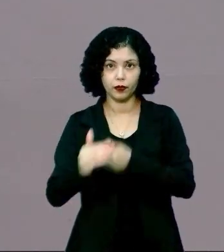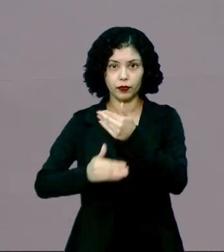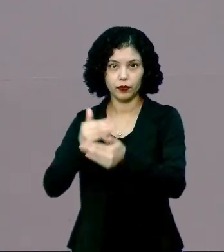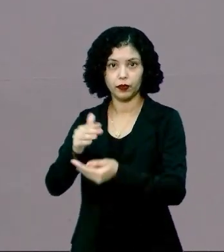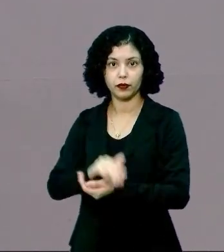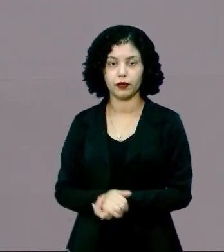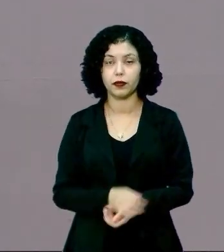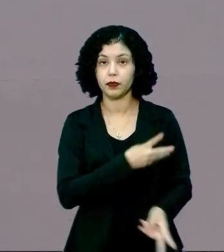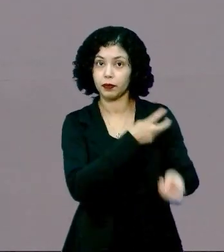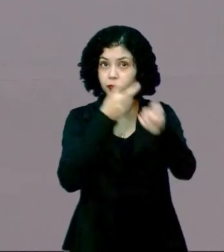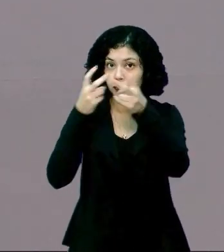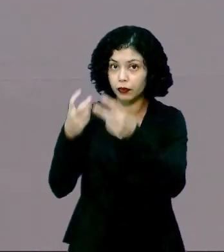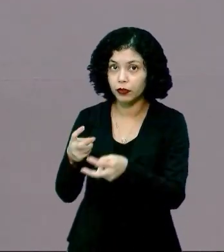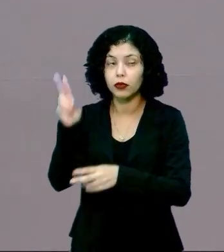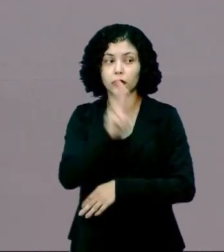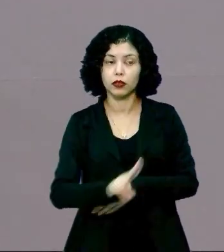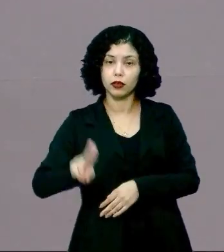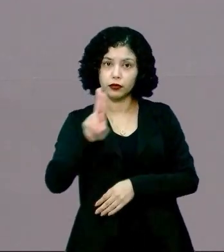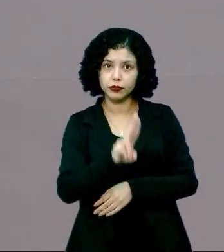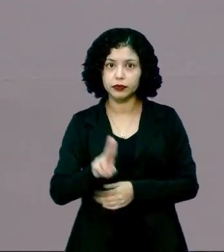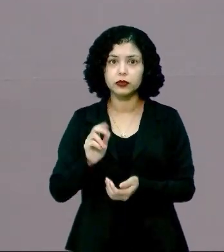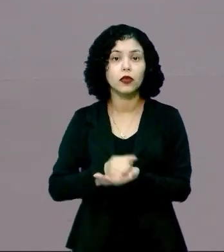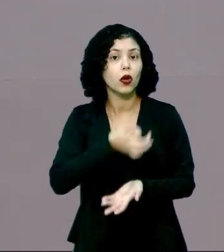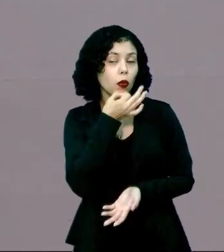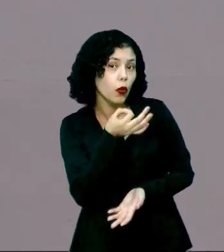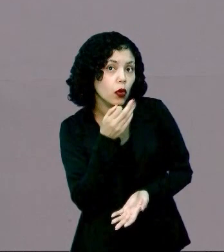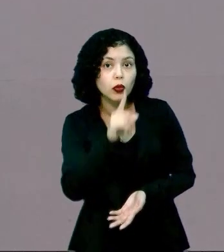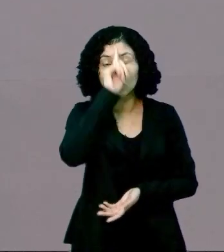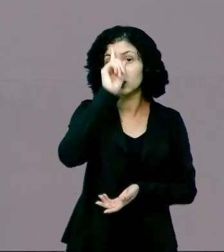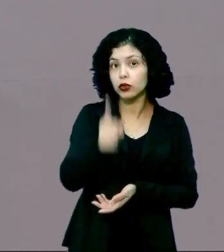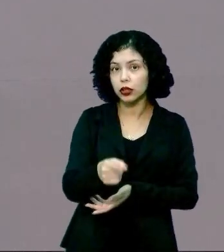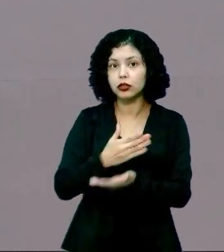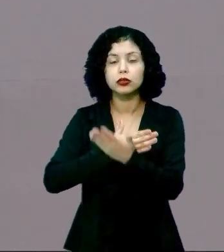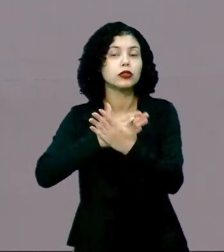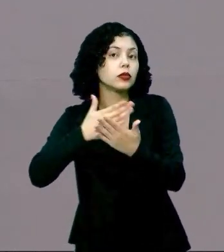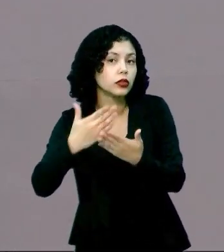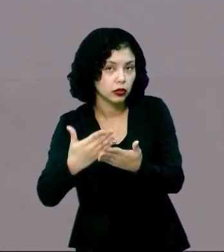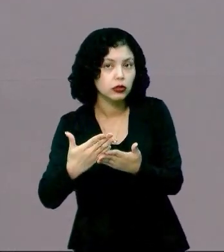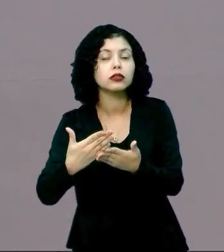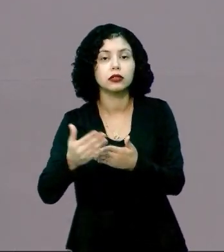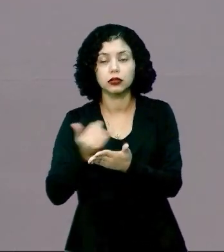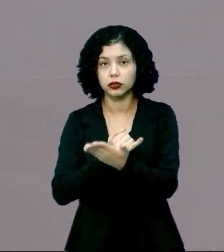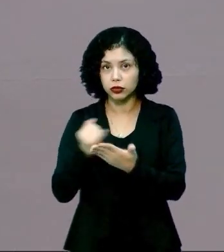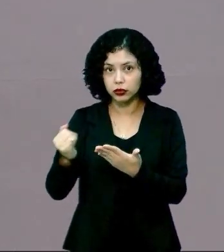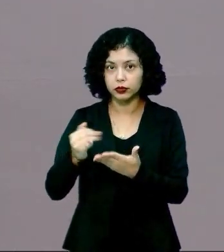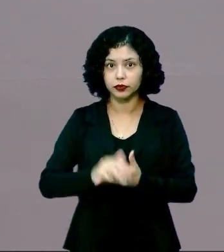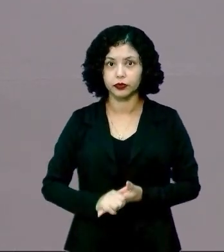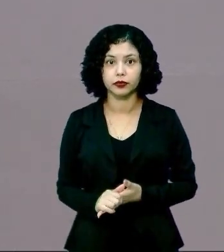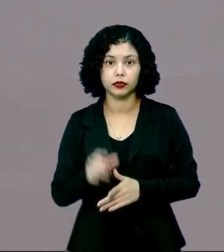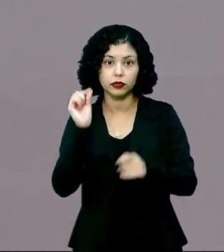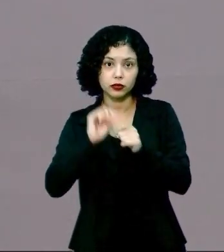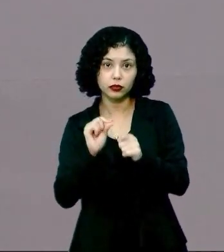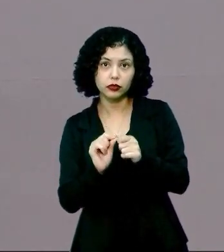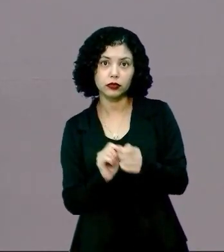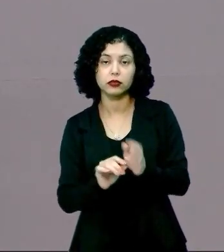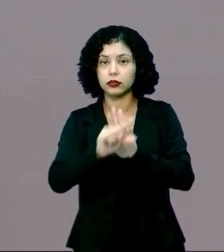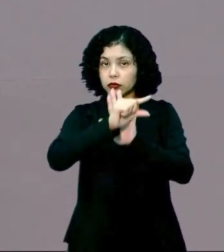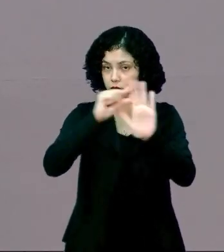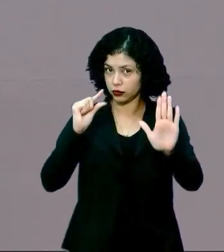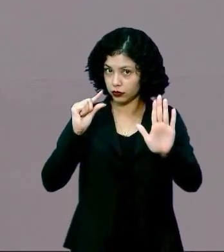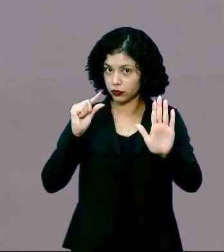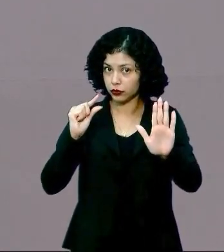desenvolvimento. Observe que ele utilizou um argumento de autoridade, lá no início da sua introdução. Ele fez uma